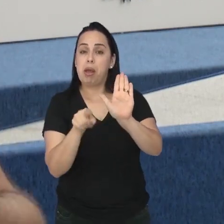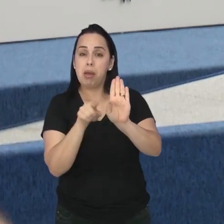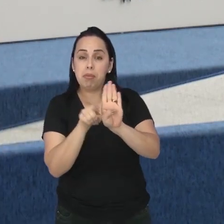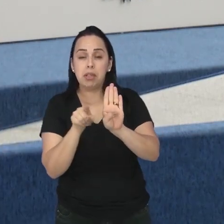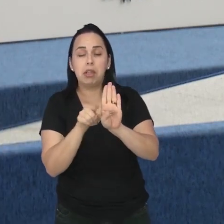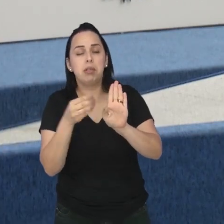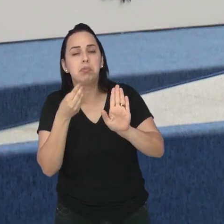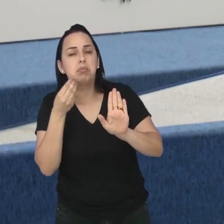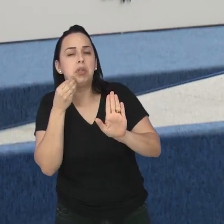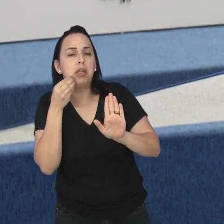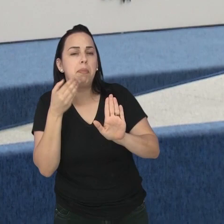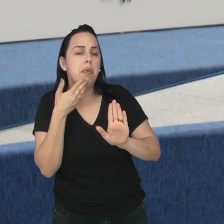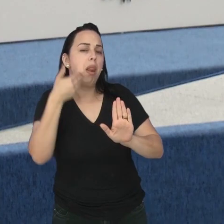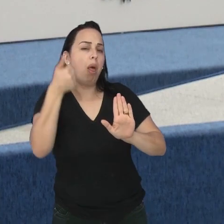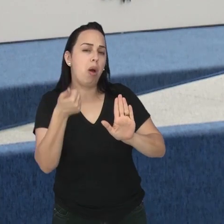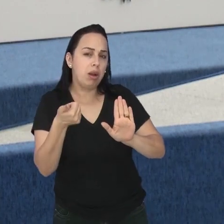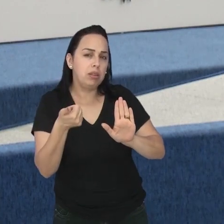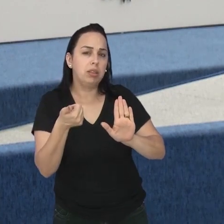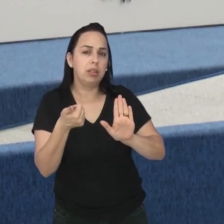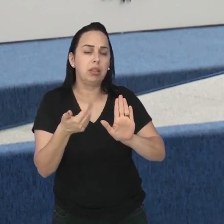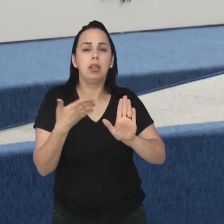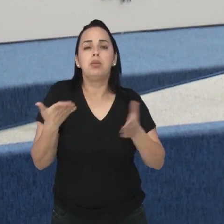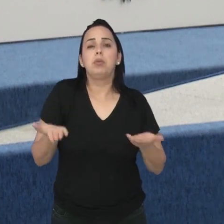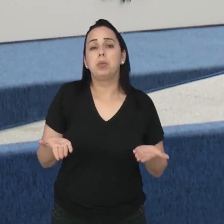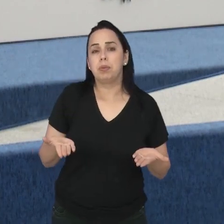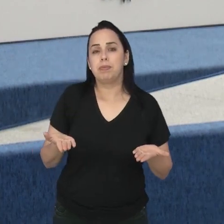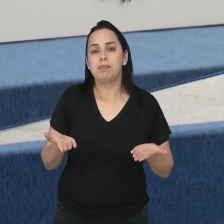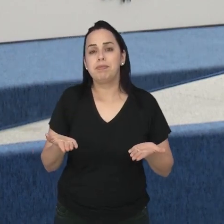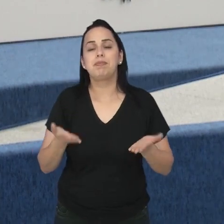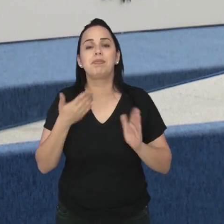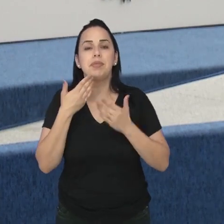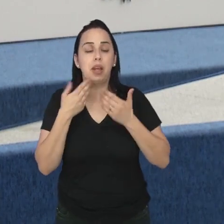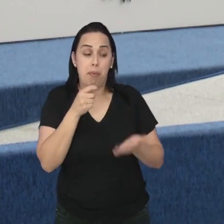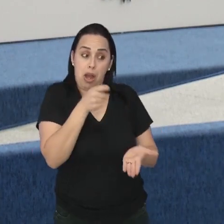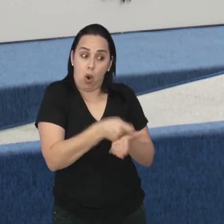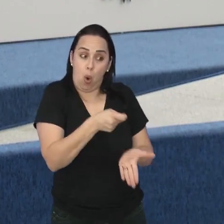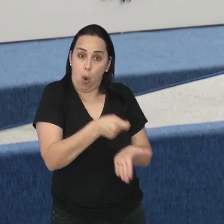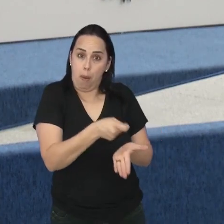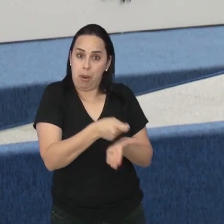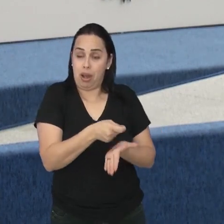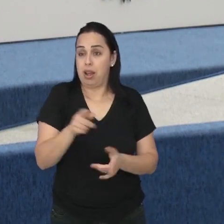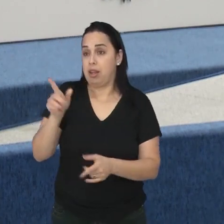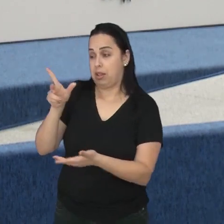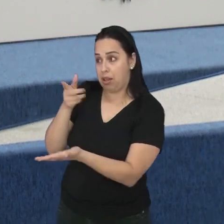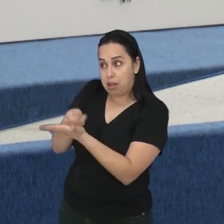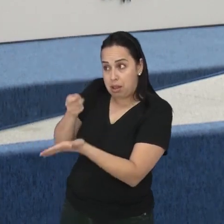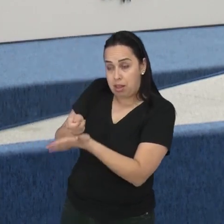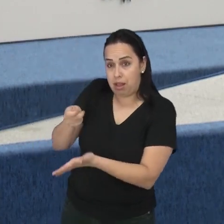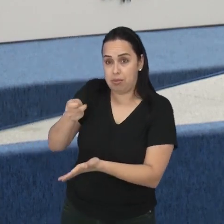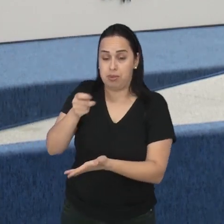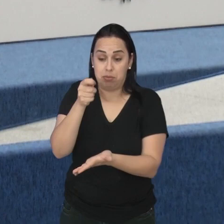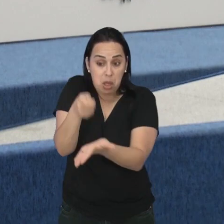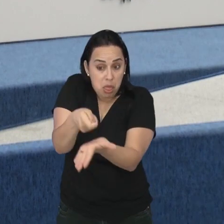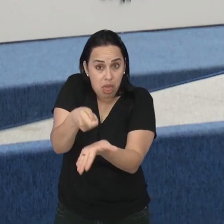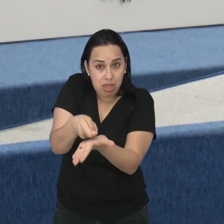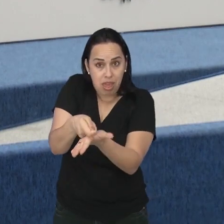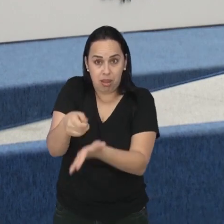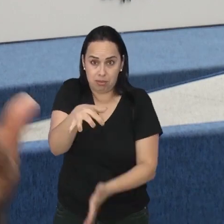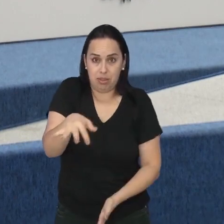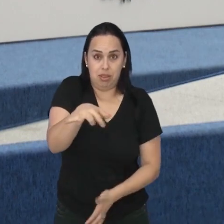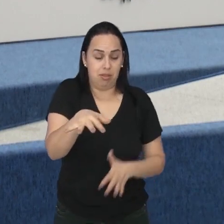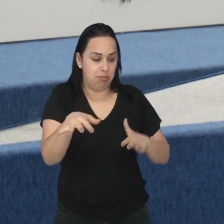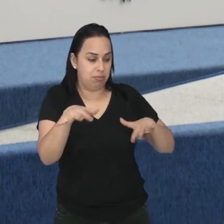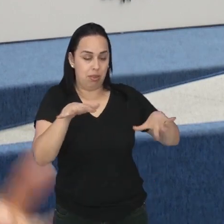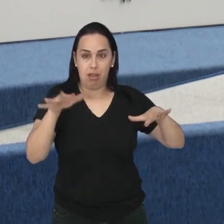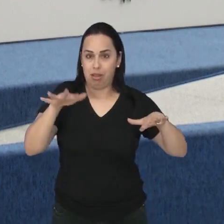nós achamos que poderia melhorar, e esse melhoramento foi no sentido de quê? De cobrar da Prefeitura, da Arcesp,